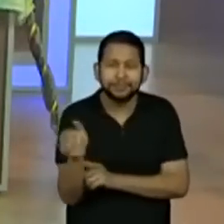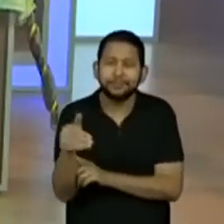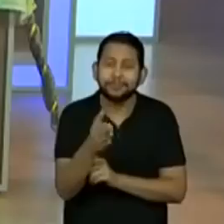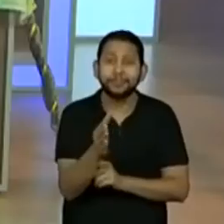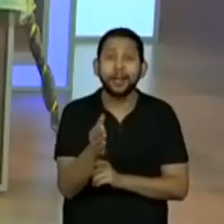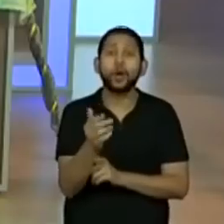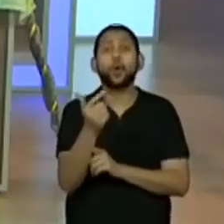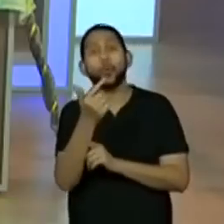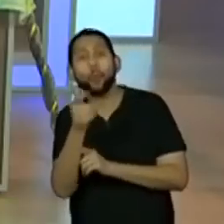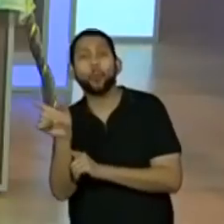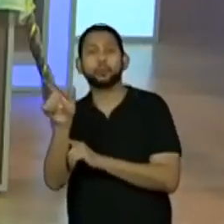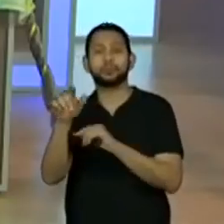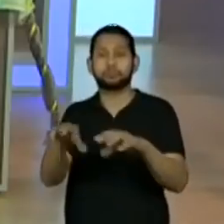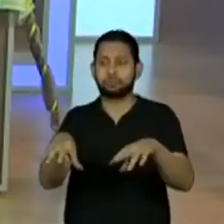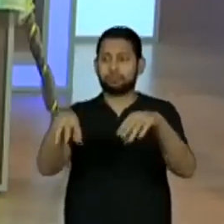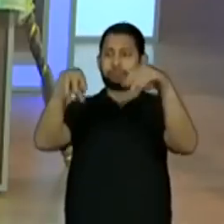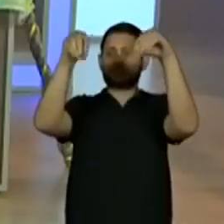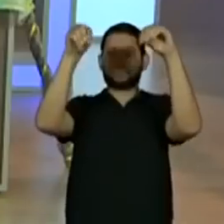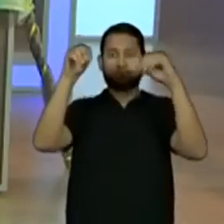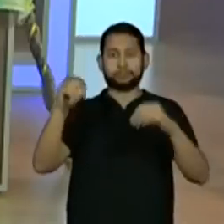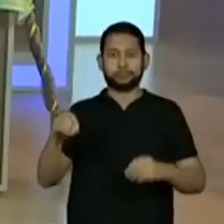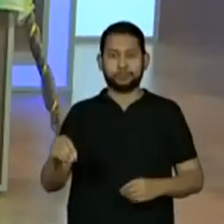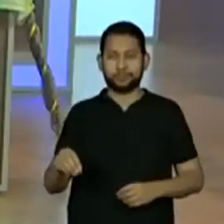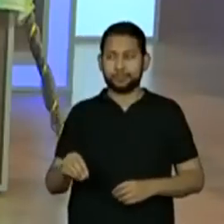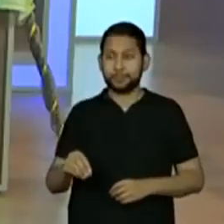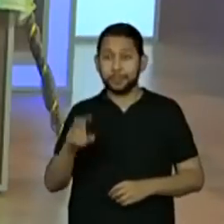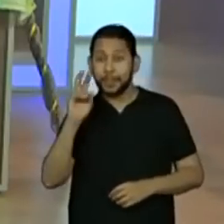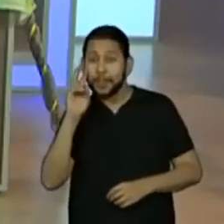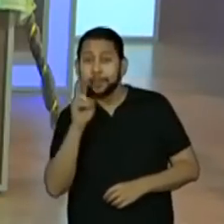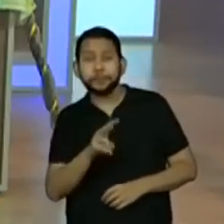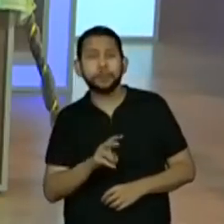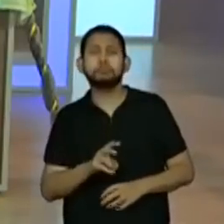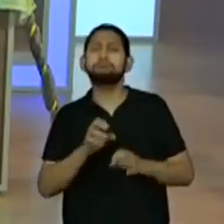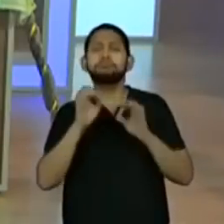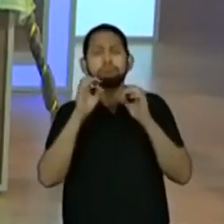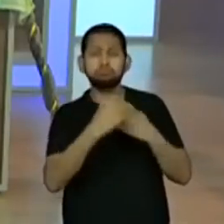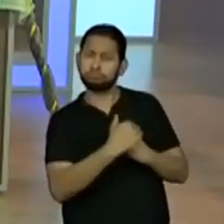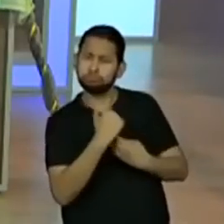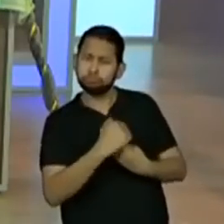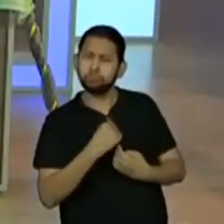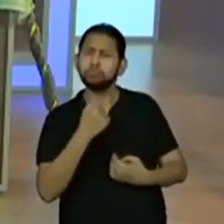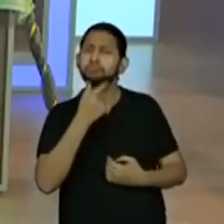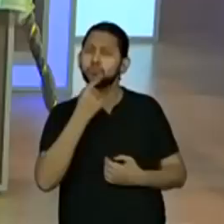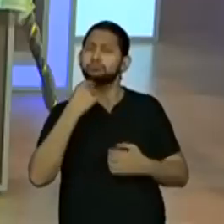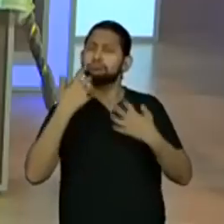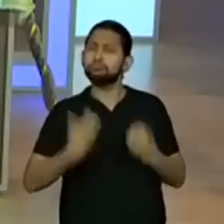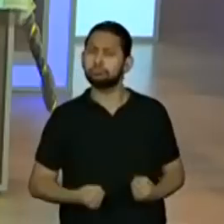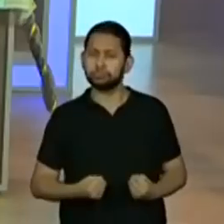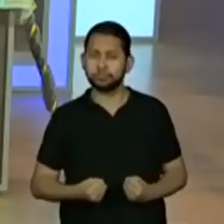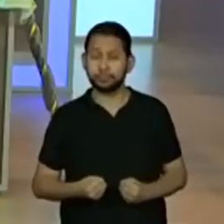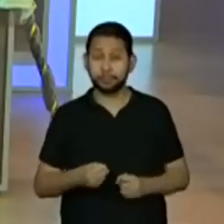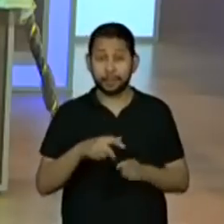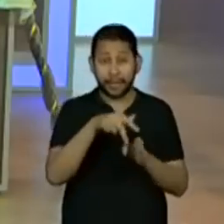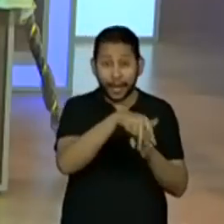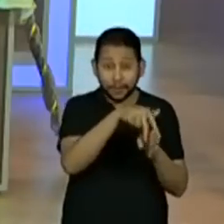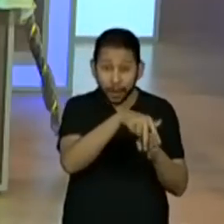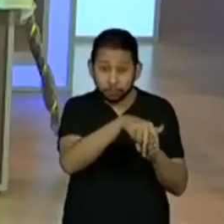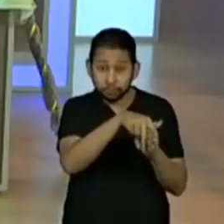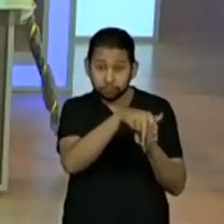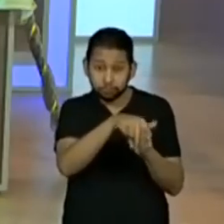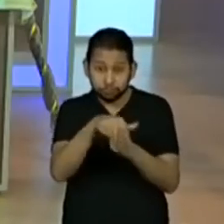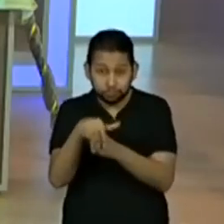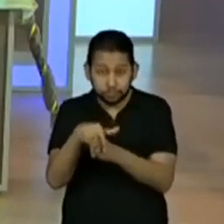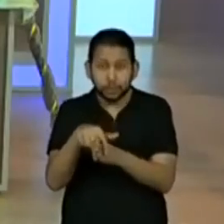as portas do castelo. Chegando nas portas do castelo, ele fez exatamente o que a raposa disse. Passou pelos cavalariços que estavam